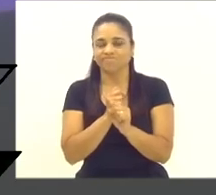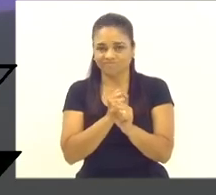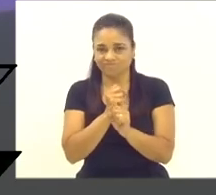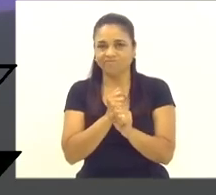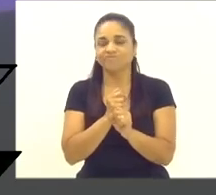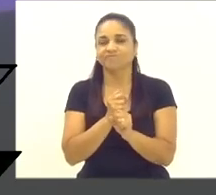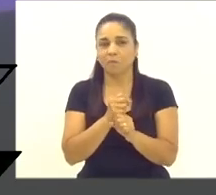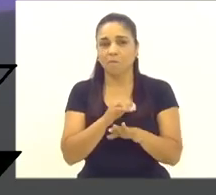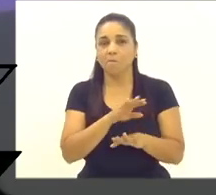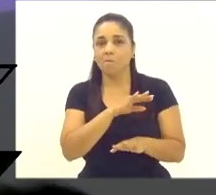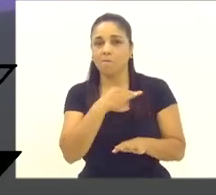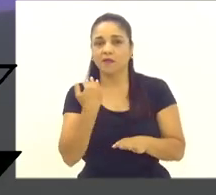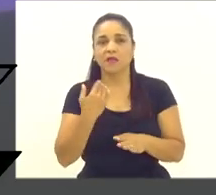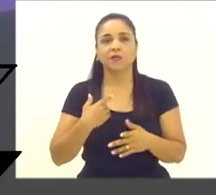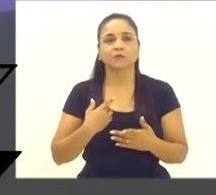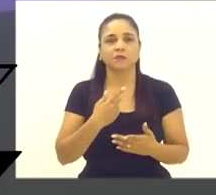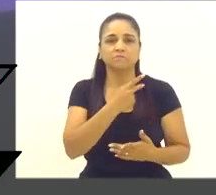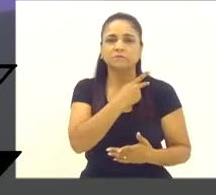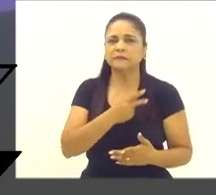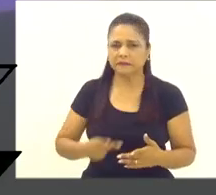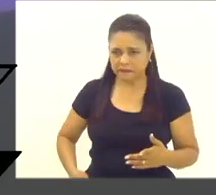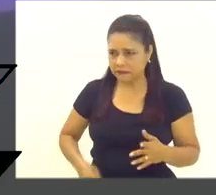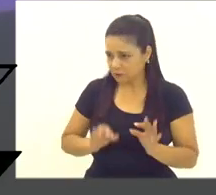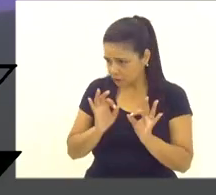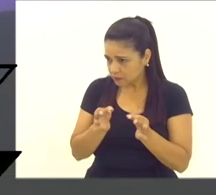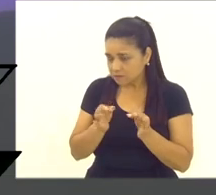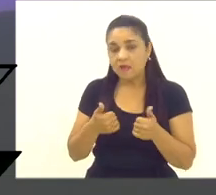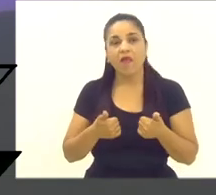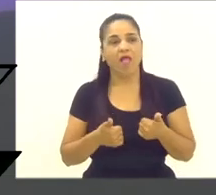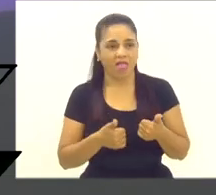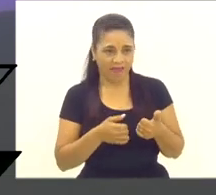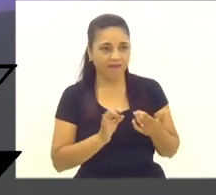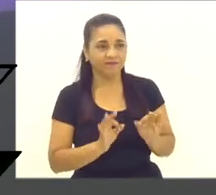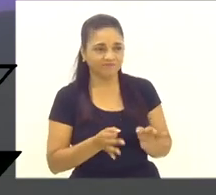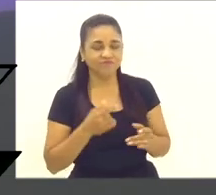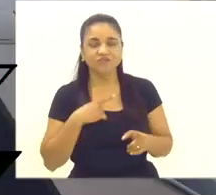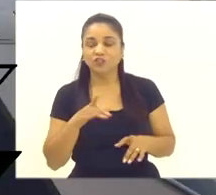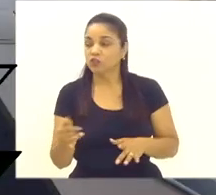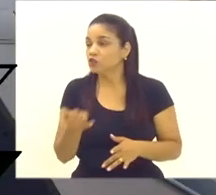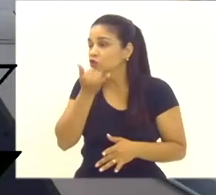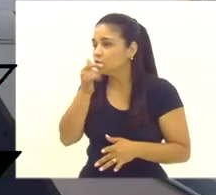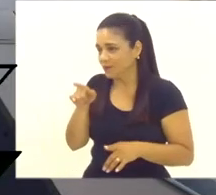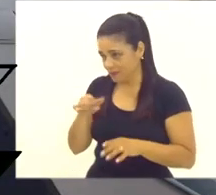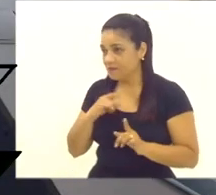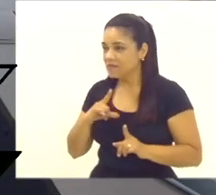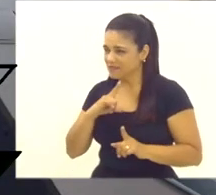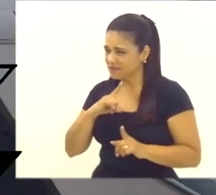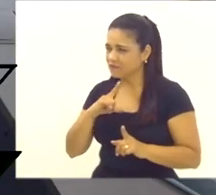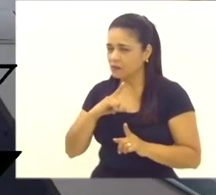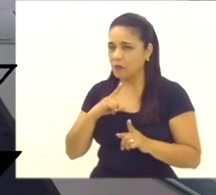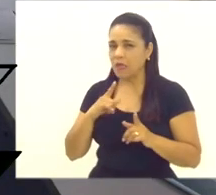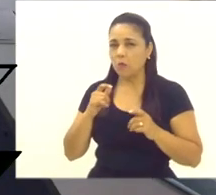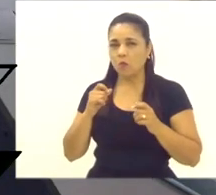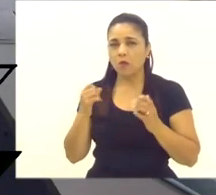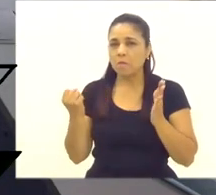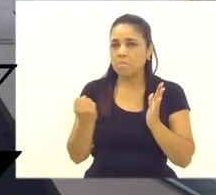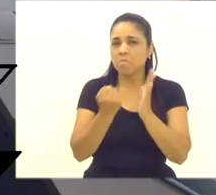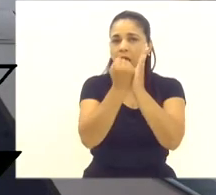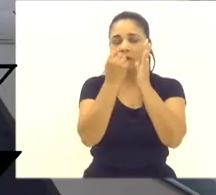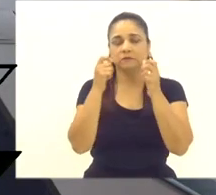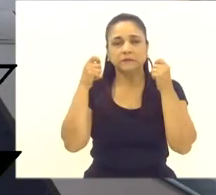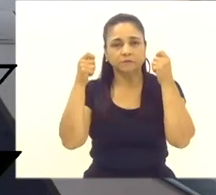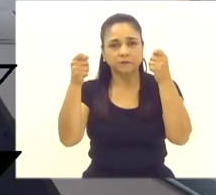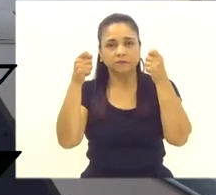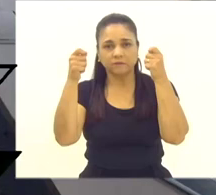exatamente eu acho que aí também Desculpa Doutor eu acho que teve um impacto também das manifestações de 13 sim